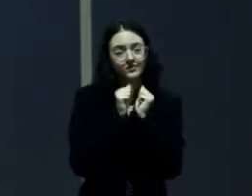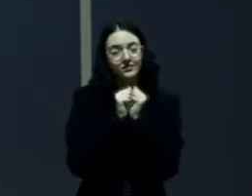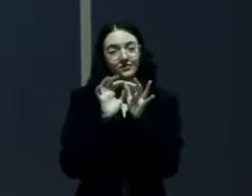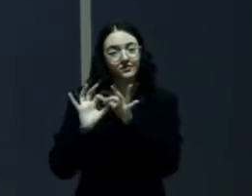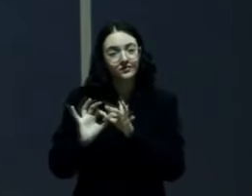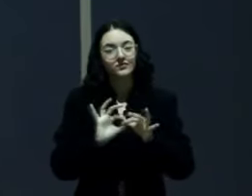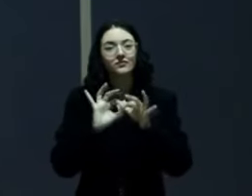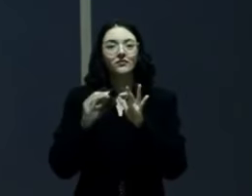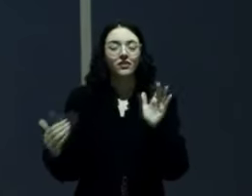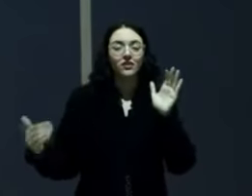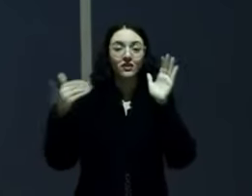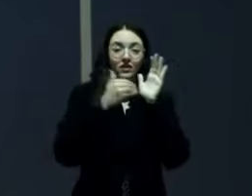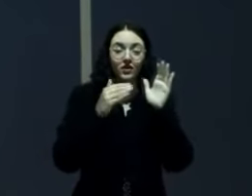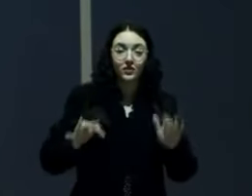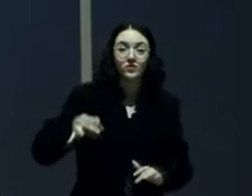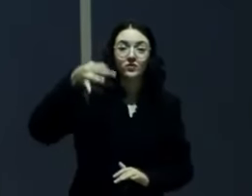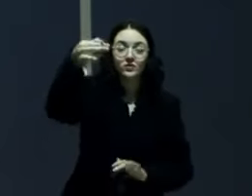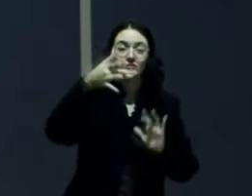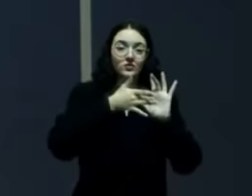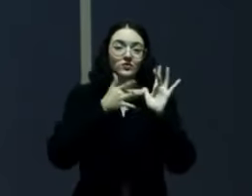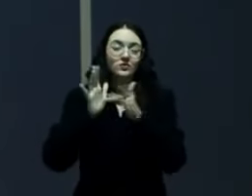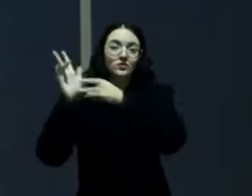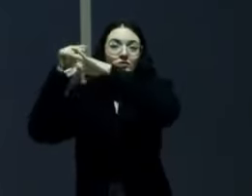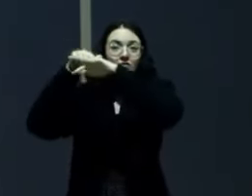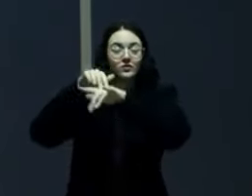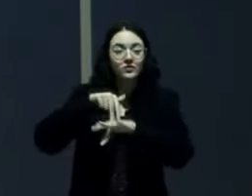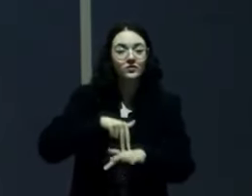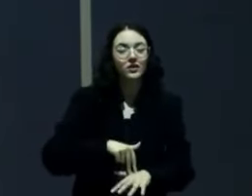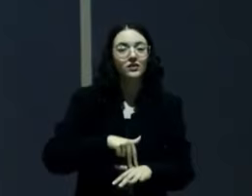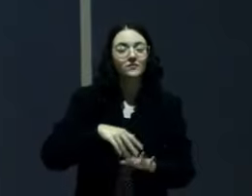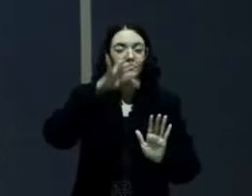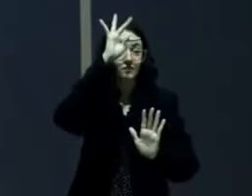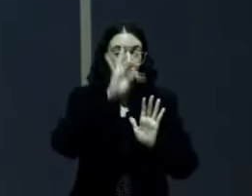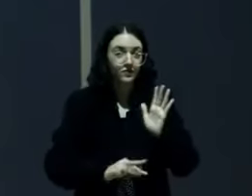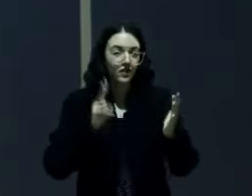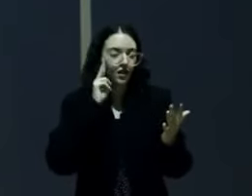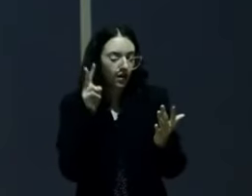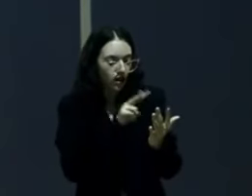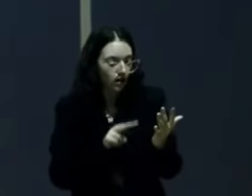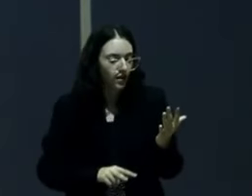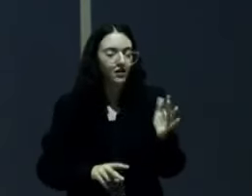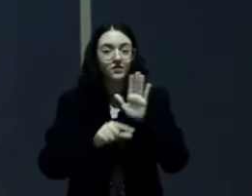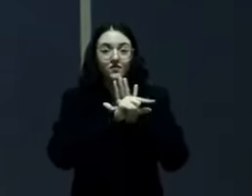Até que Ele venha. O texto que nós lemos, o versículo 26, diz: